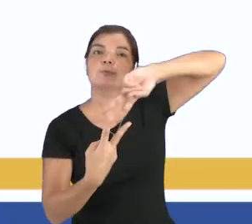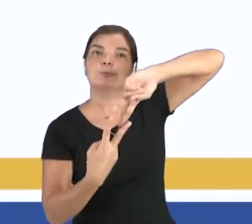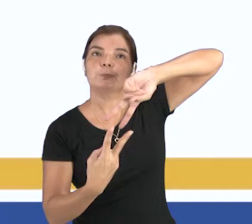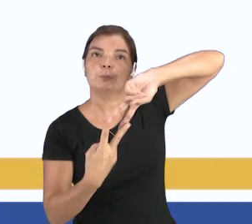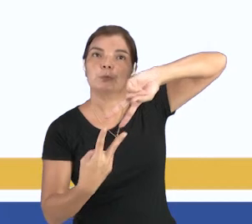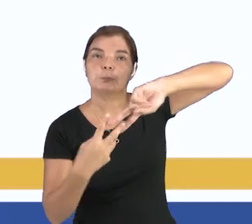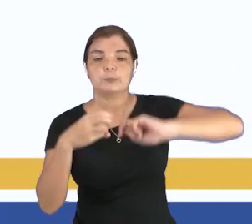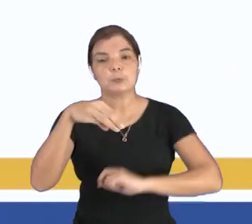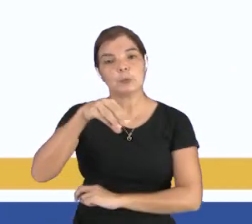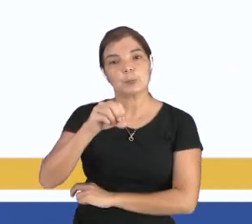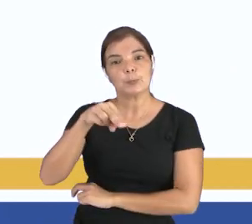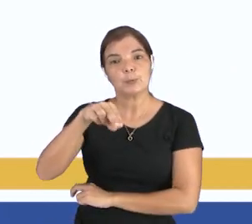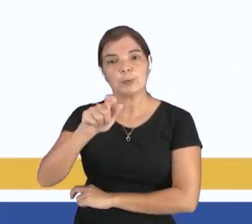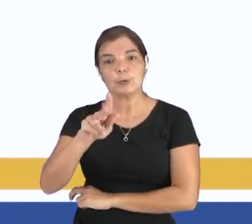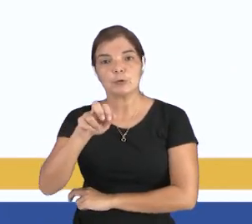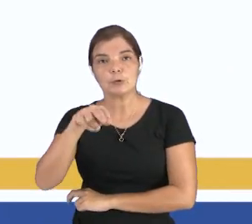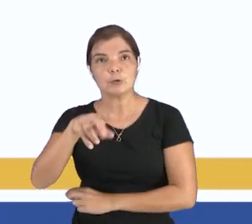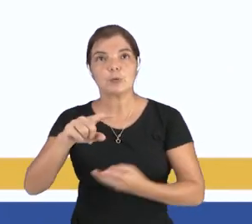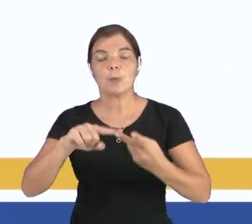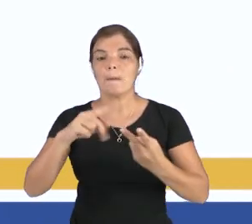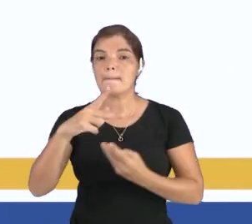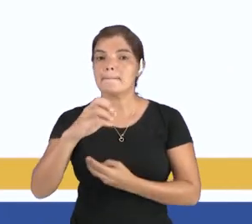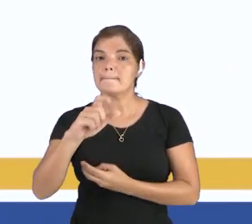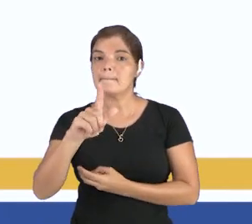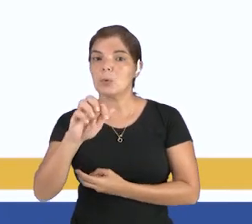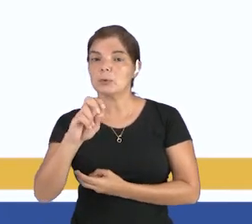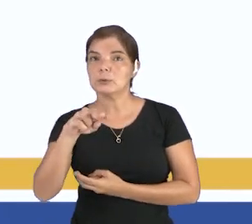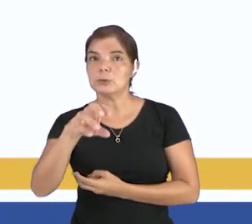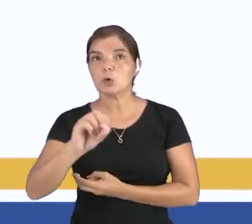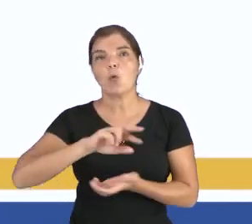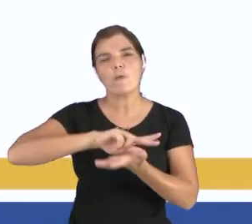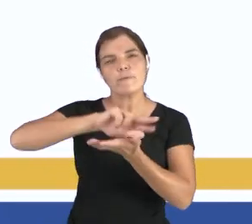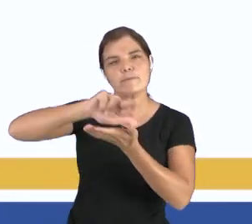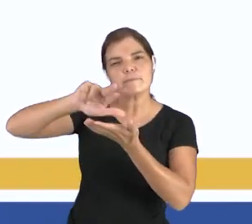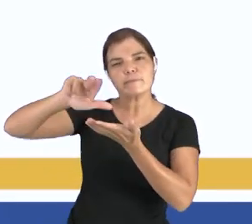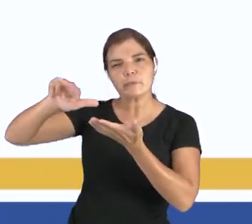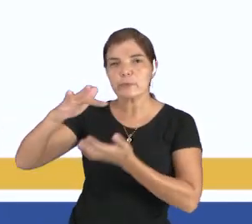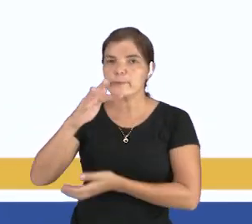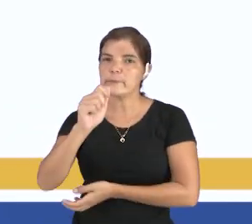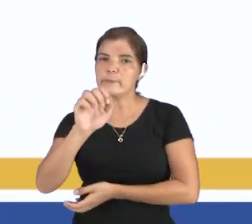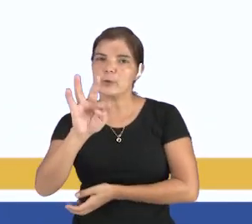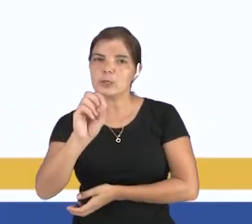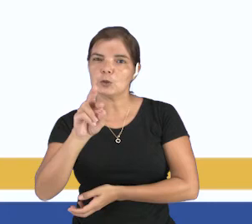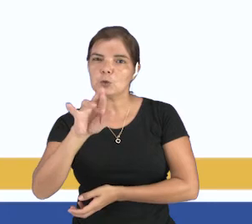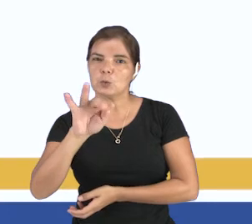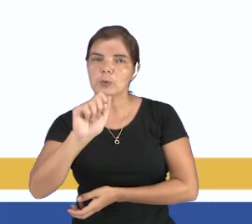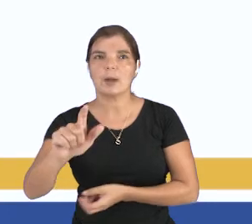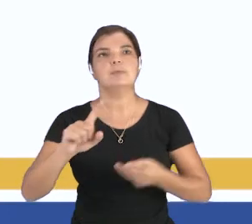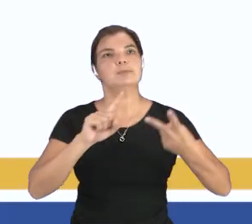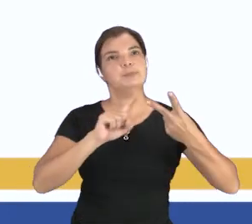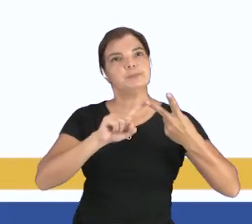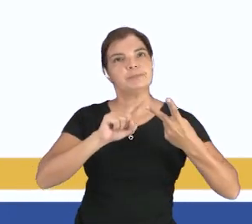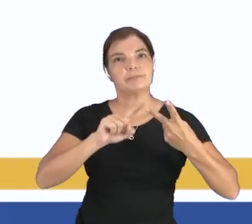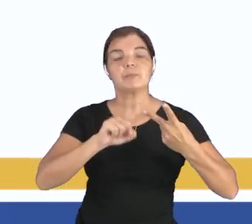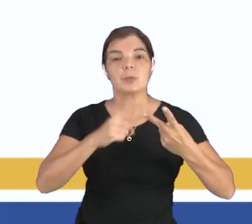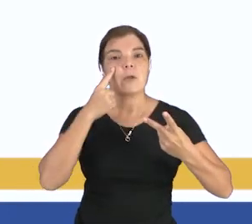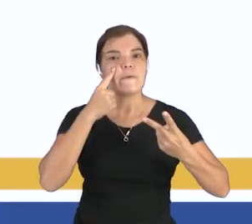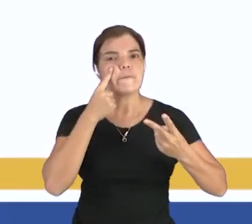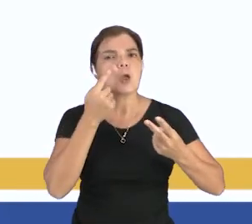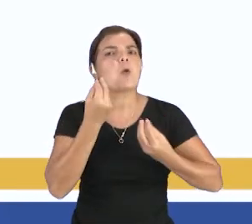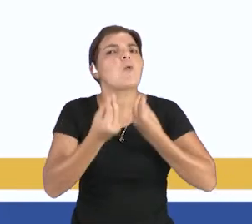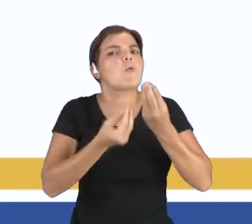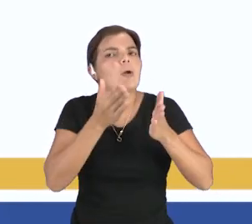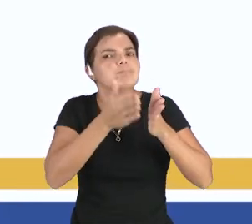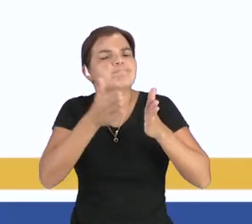cromossômico, monogênico, poligênico ou multifatorial, certo? O segundo é estabelecer o padrão de